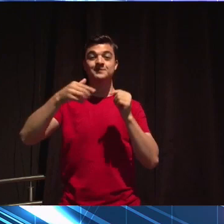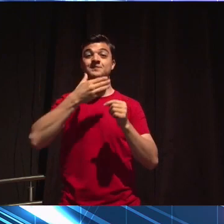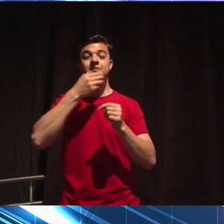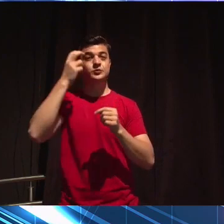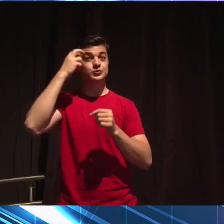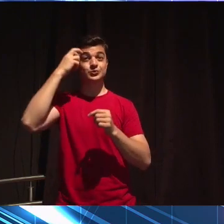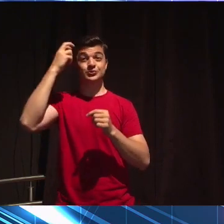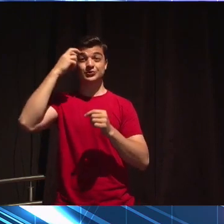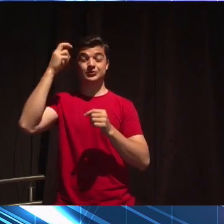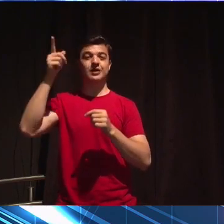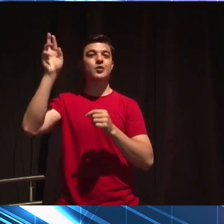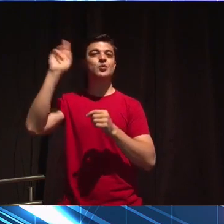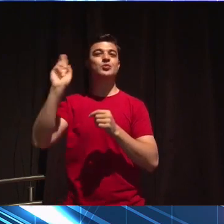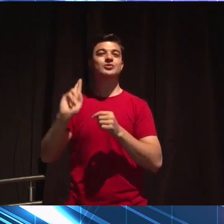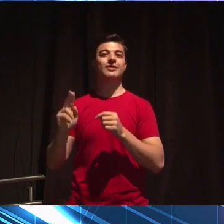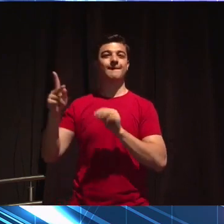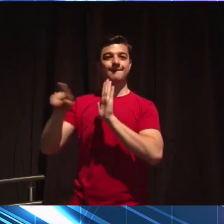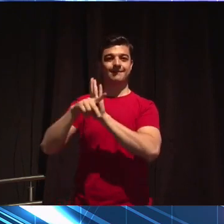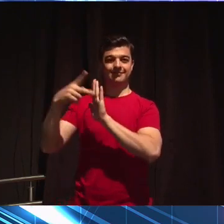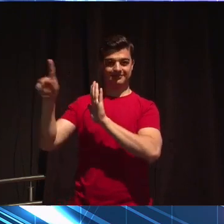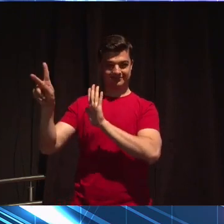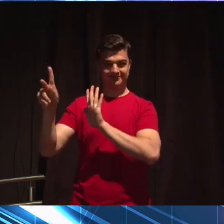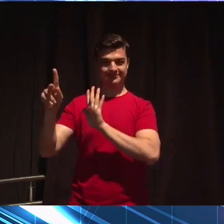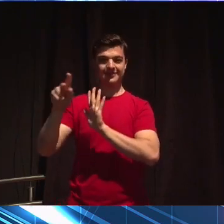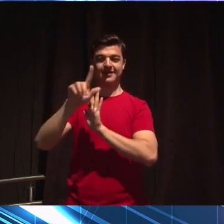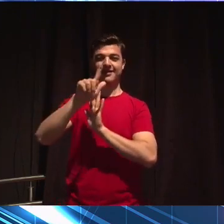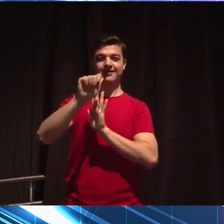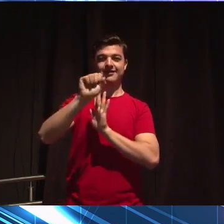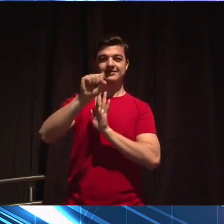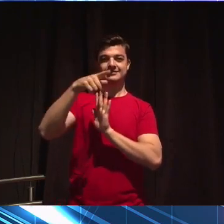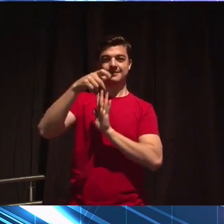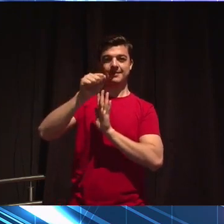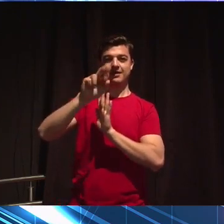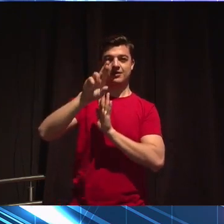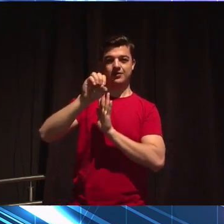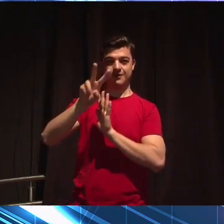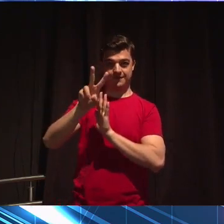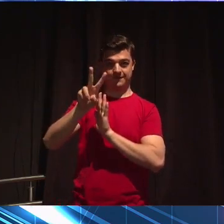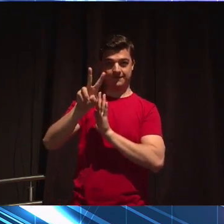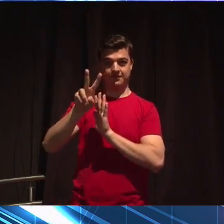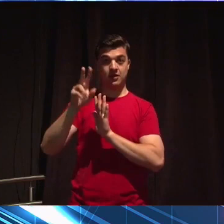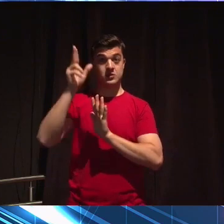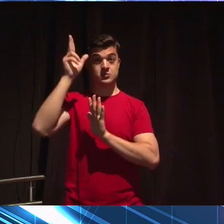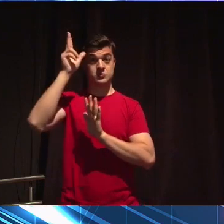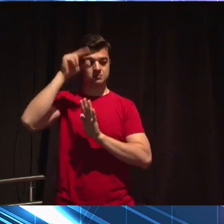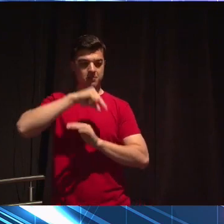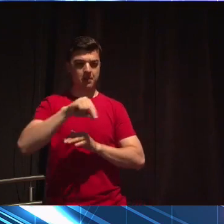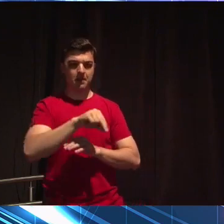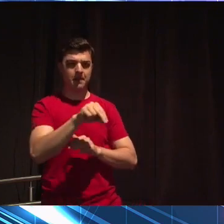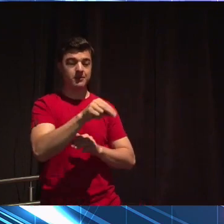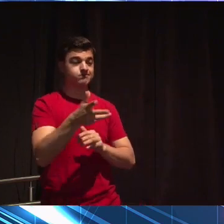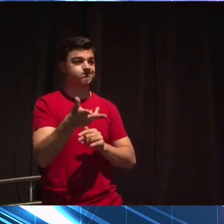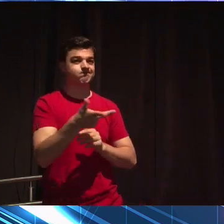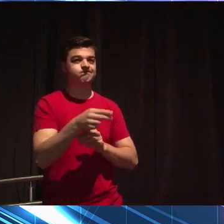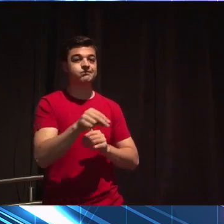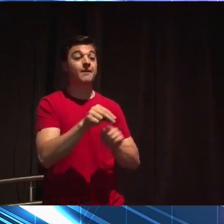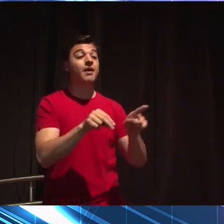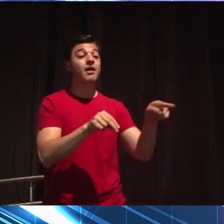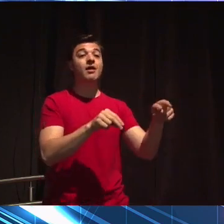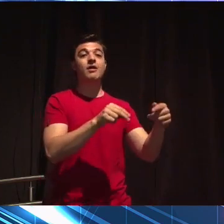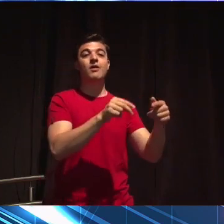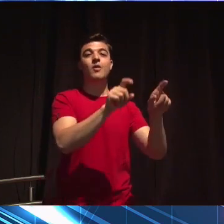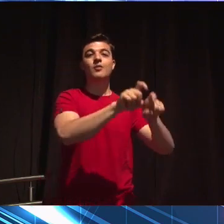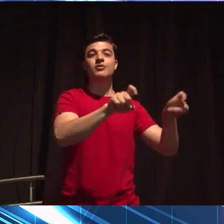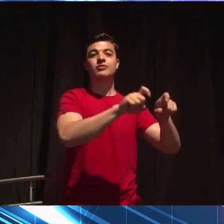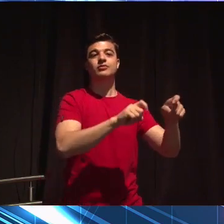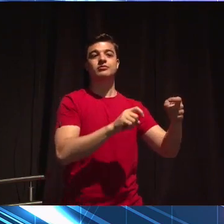contas, o melhor jogador da história, alguns assumem que é o Garry Kasparov, perdeu para um supercomputador. Agora, o ponto que pouca gente comenta é que nunca mais um ser